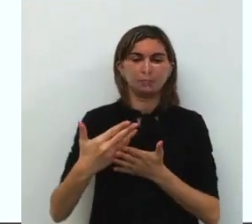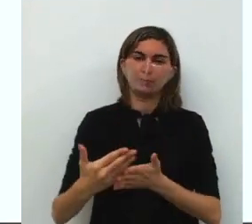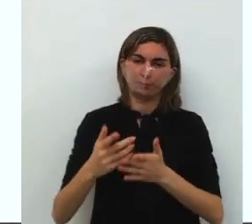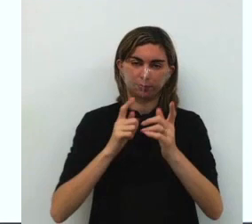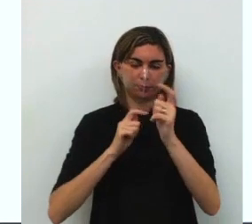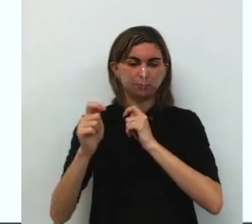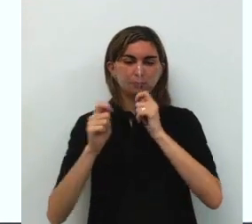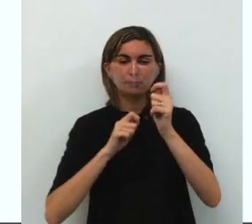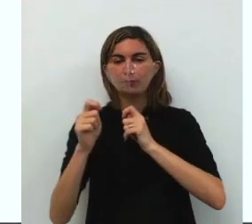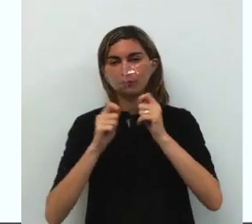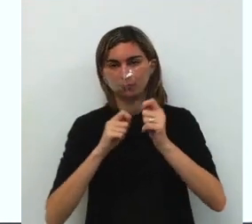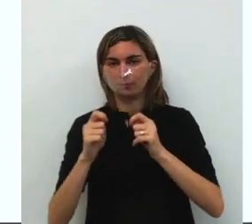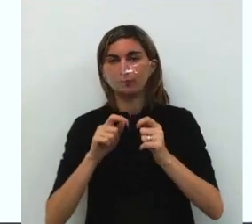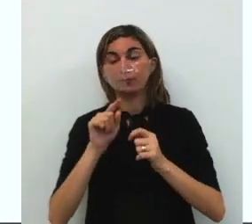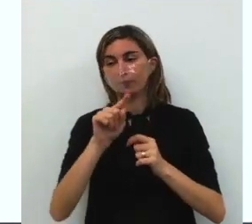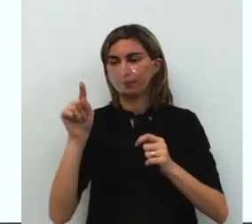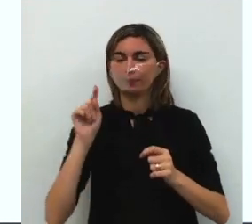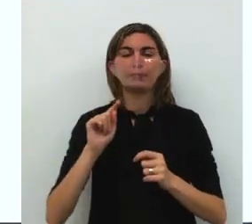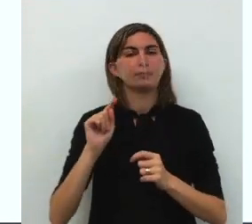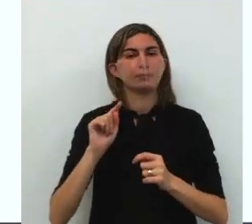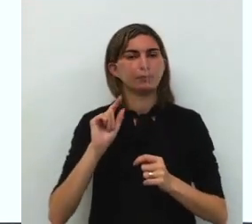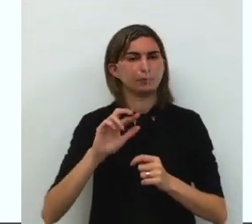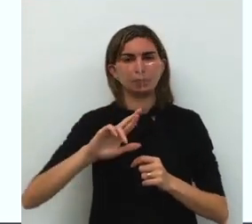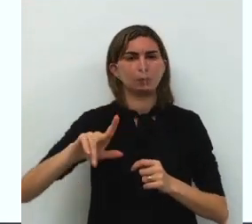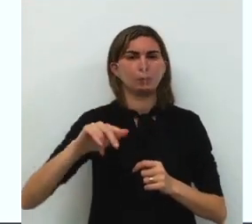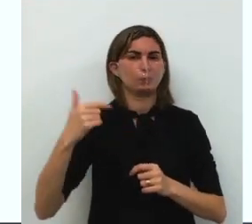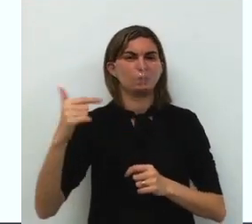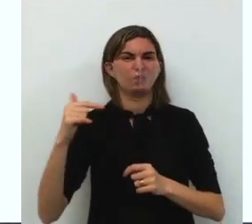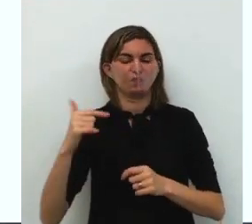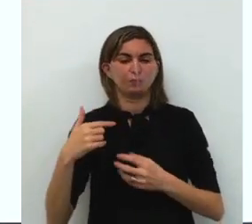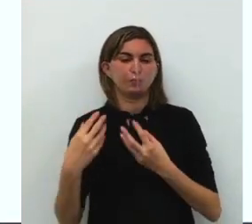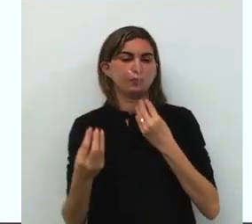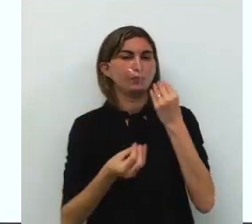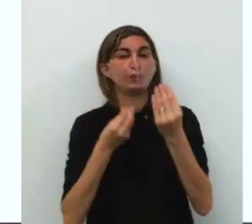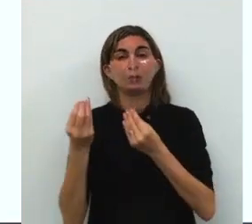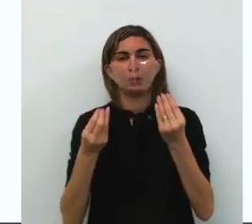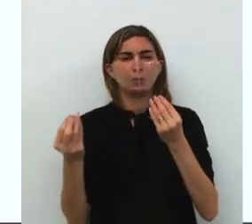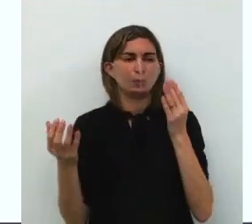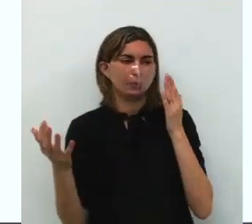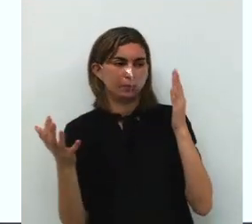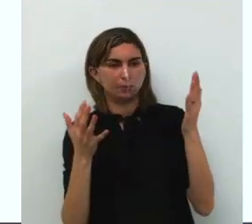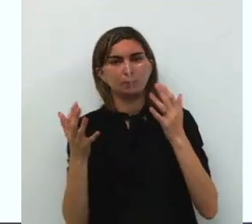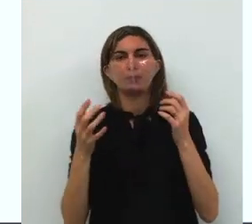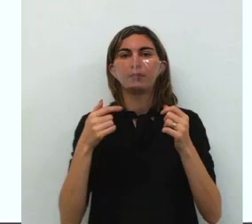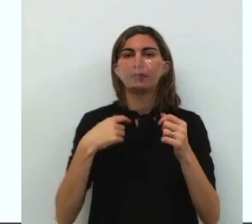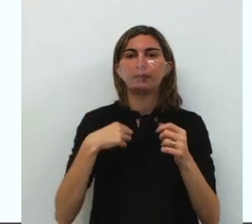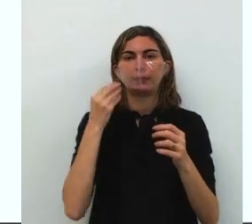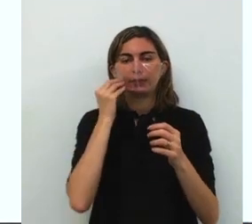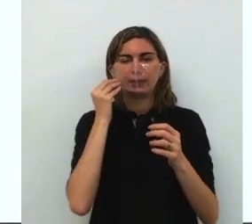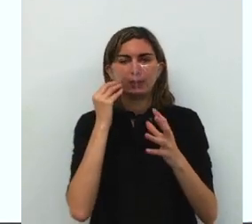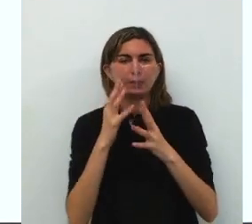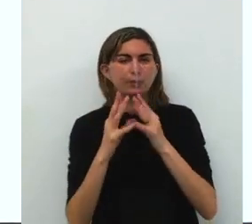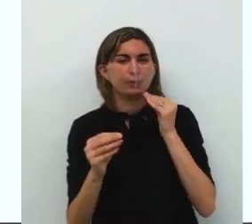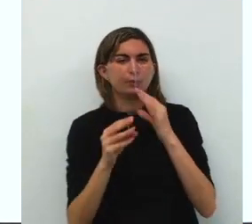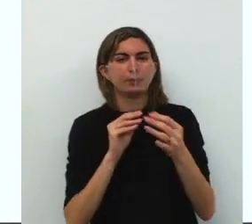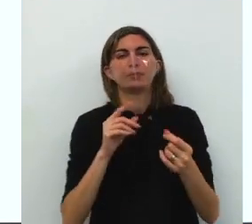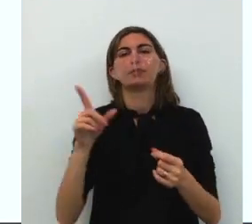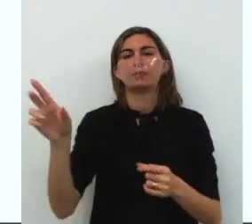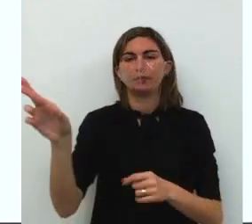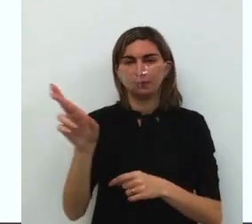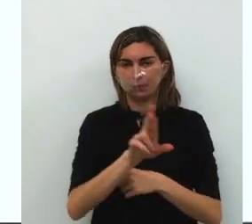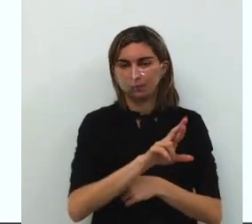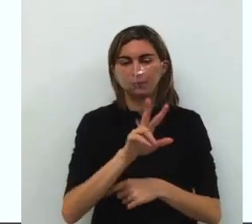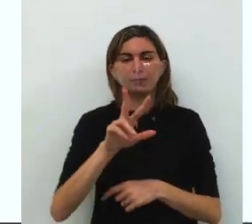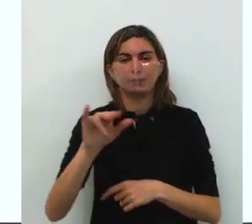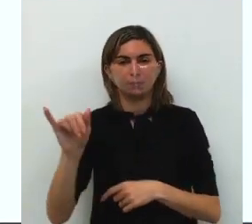do entrevistado, ele o quê? Ele não tem como se esquivar, quer dizer, tentar sair de fininho. Ele